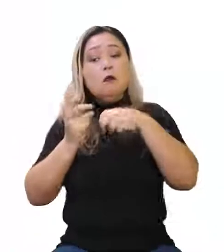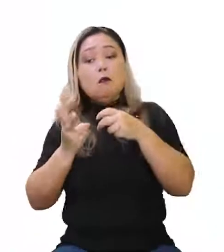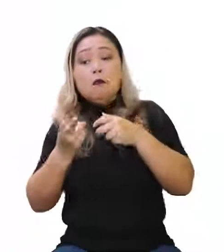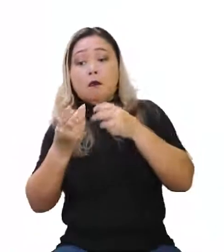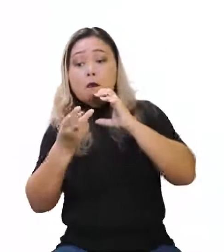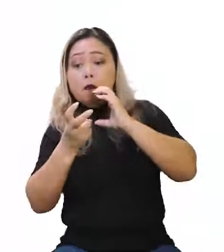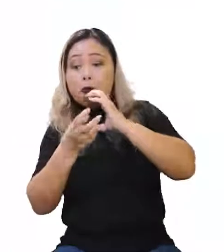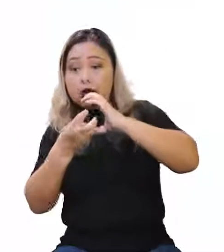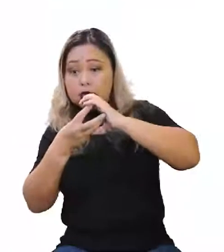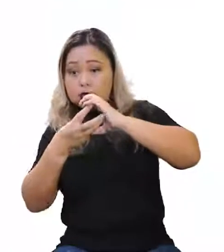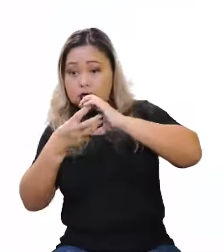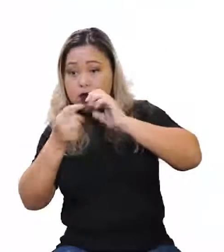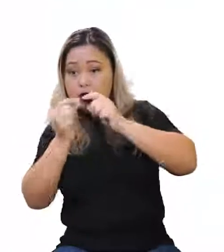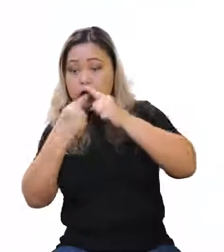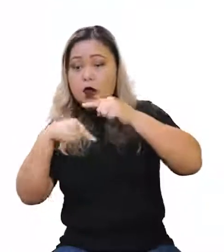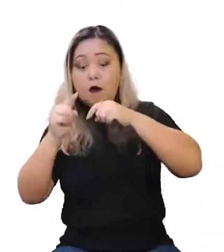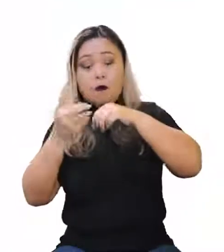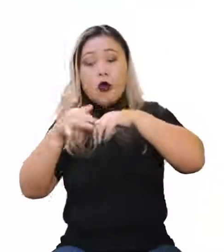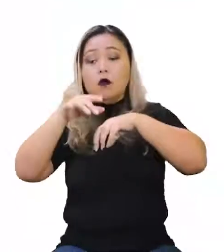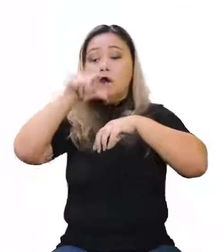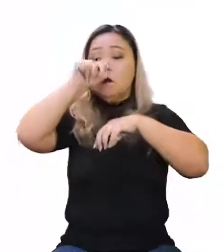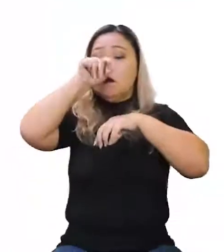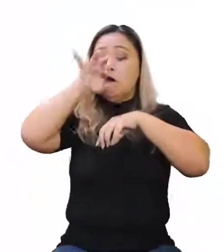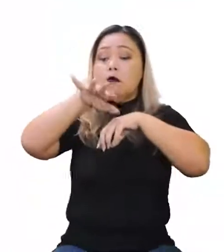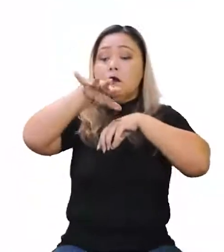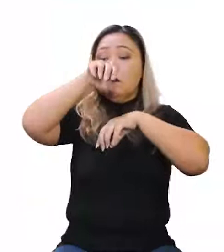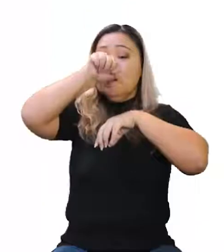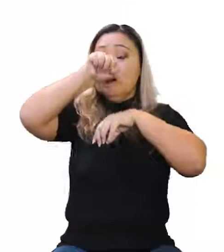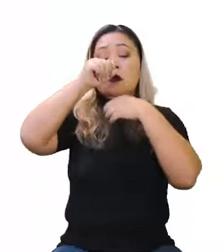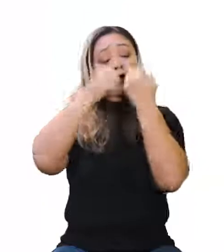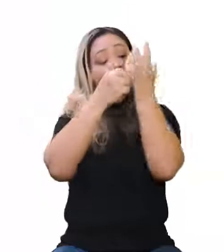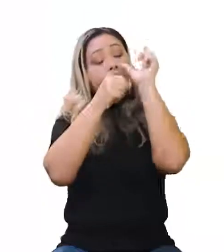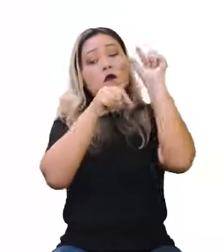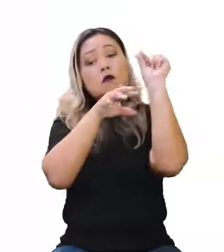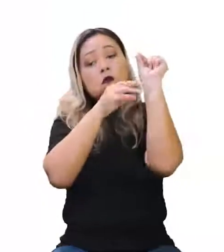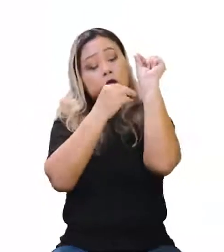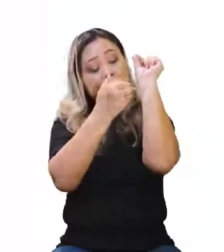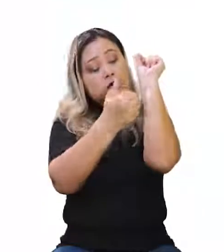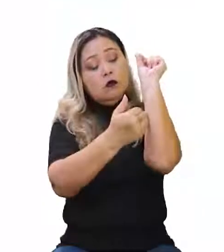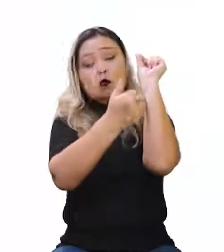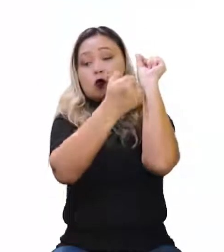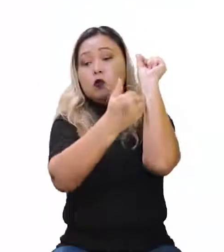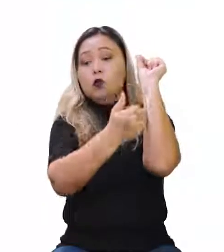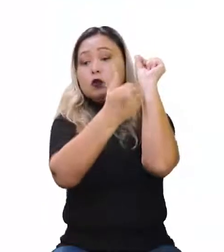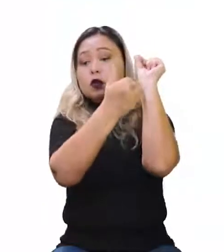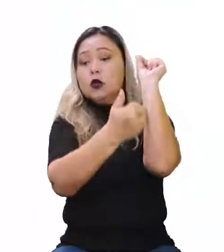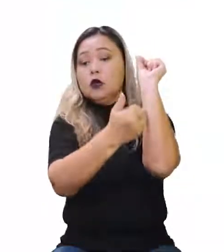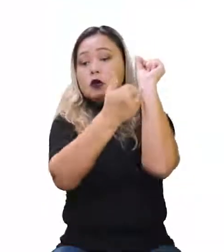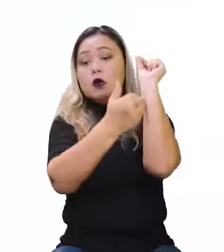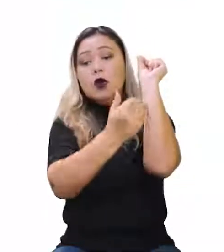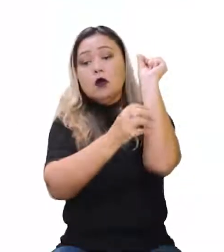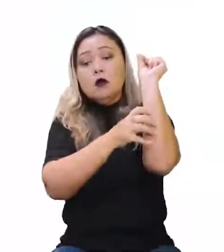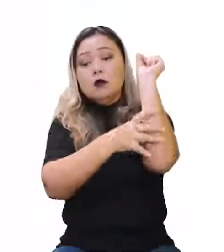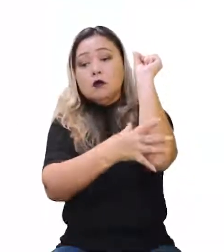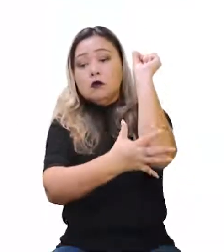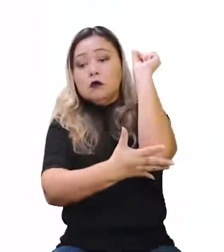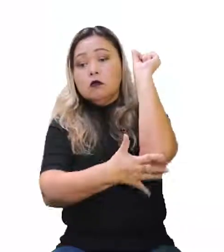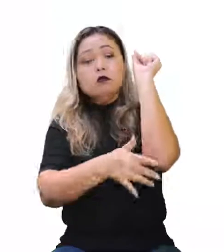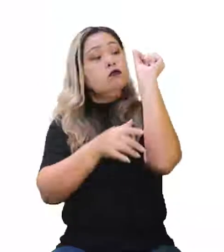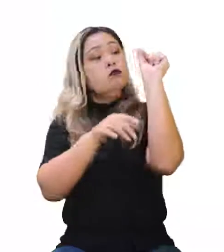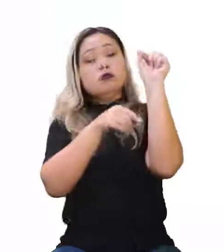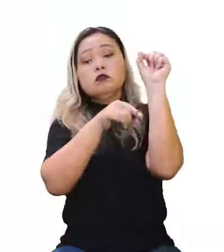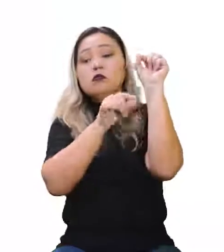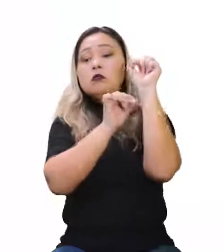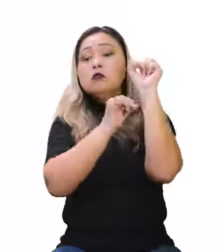bacterianas, micoses respiratórias, micose do trato intestinal e, ó, principalmente aqui,